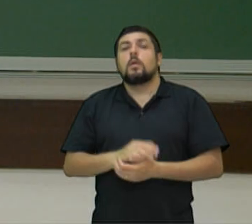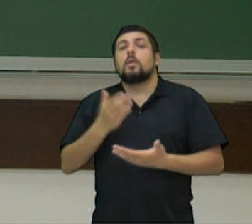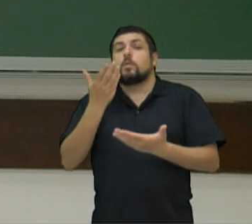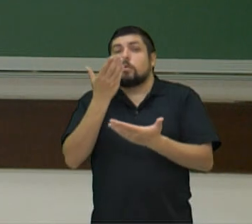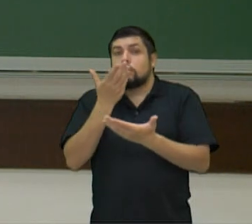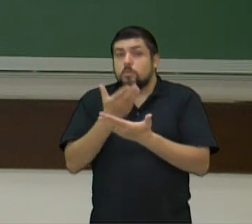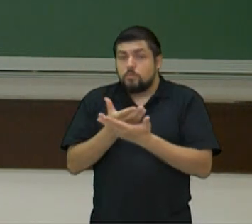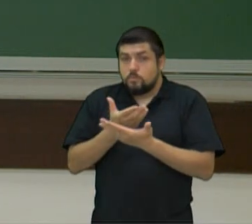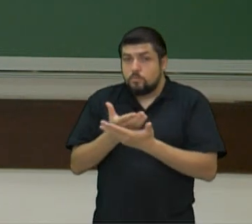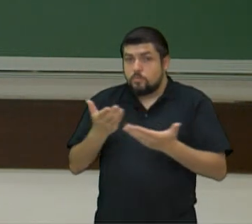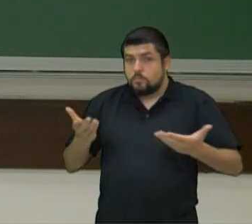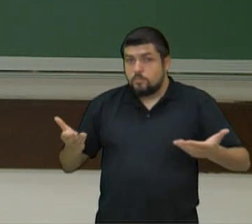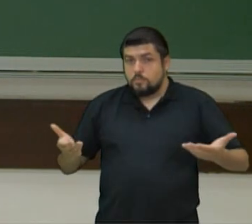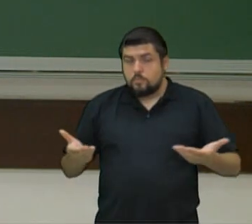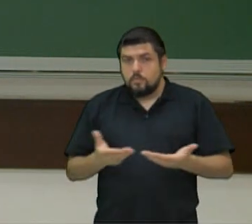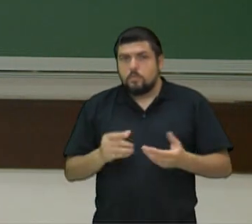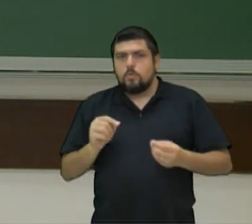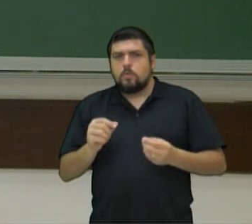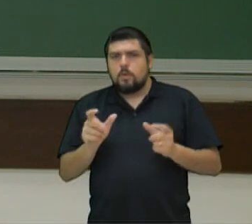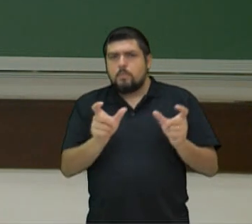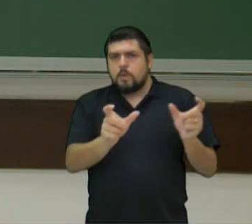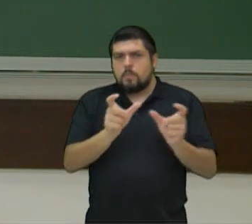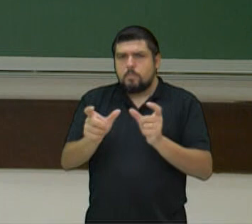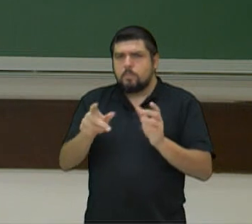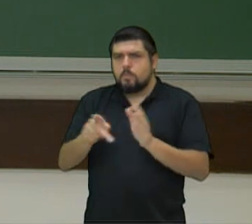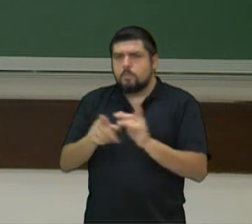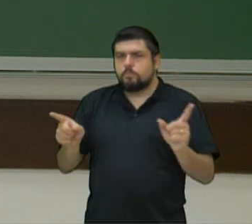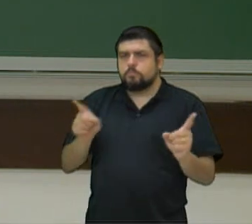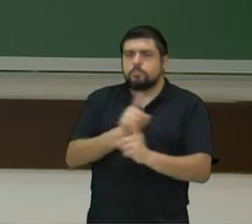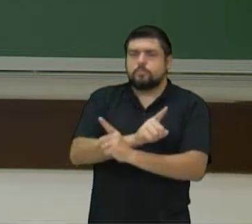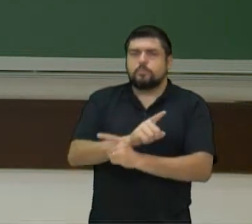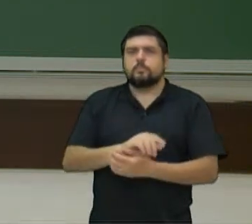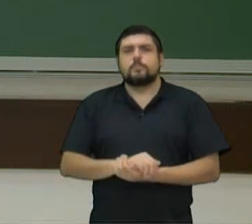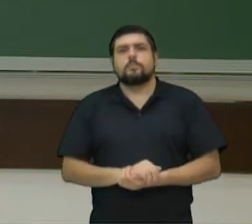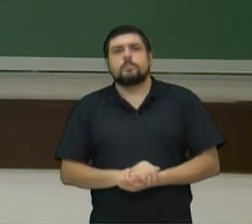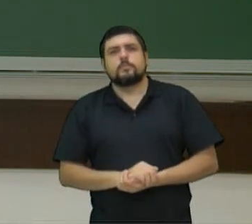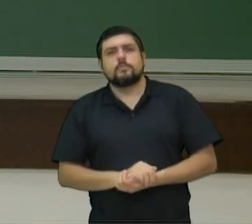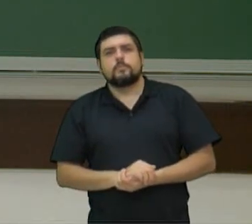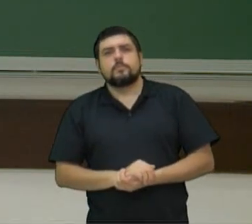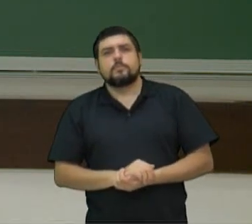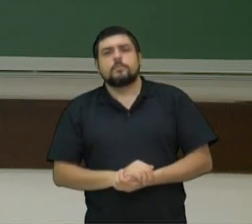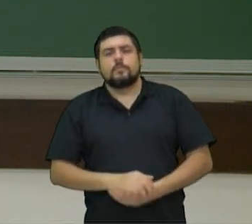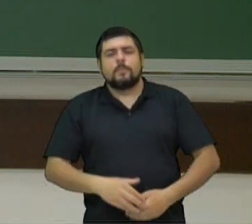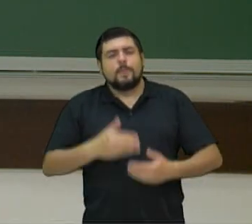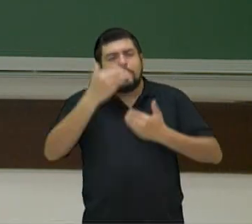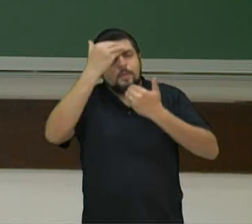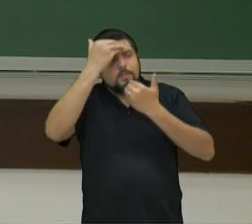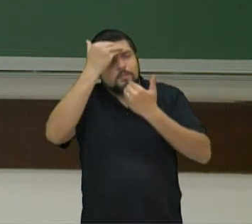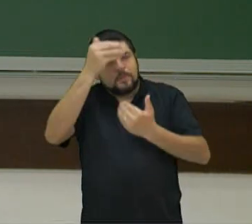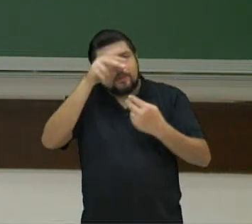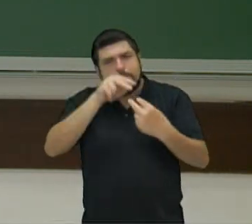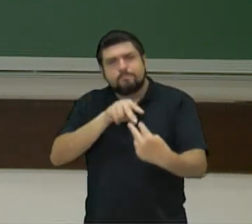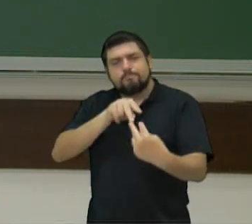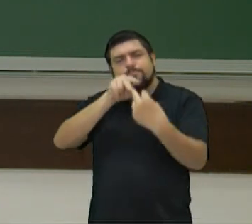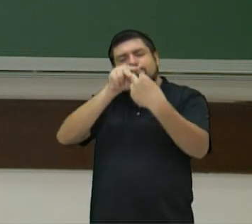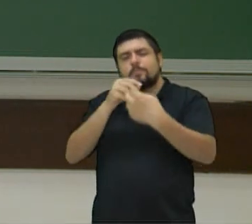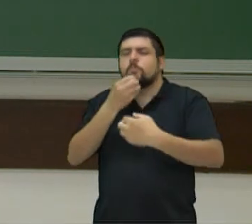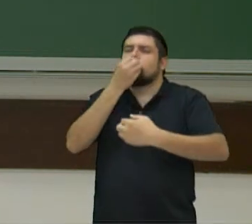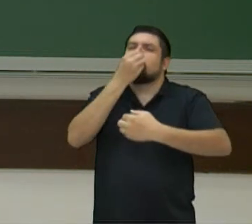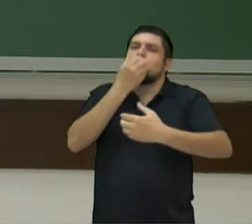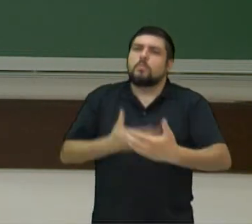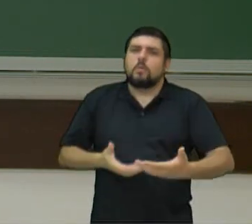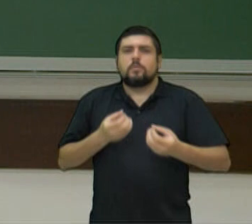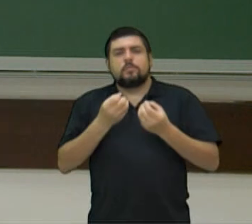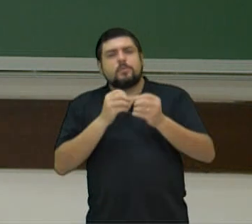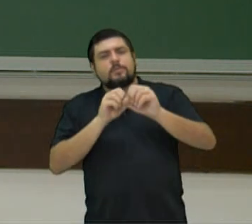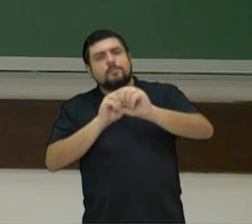de contraste, ok? Gente, thank you for your attention. Foi muito bom estar esses momentos aqui